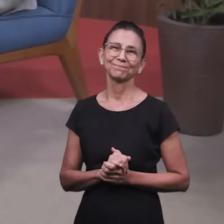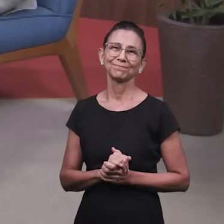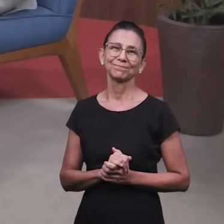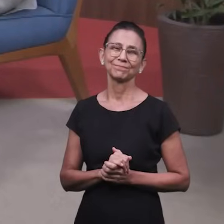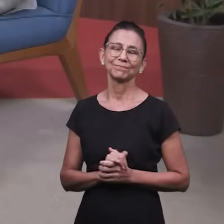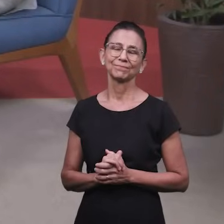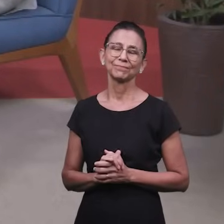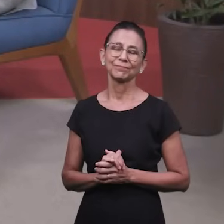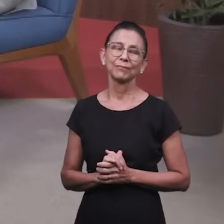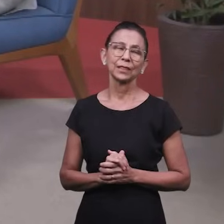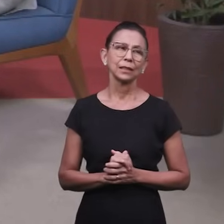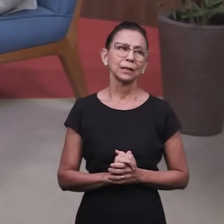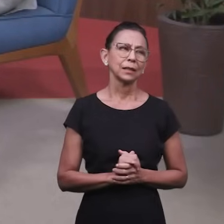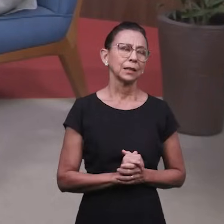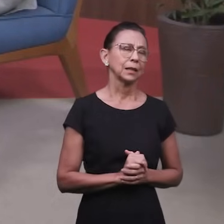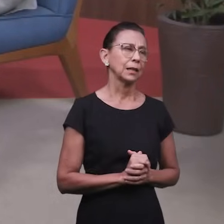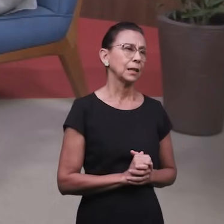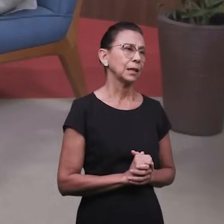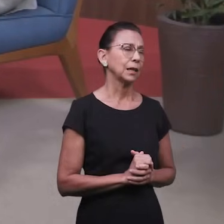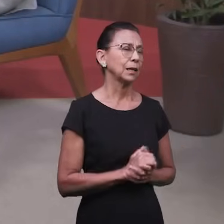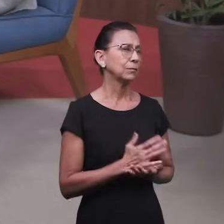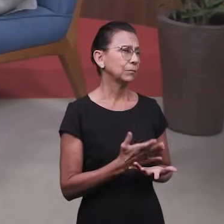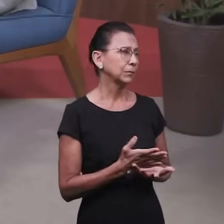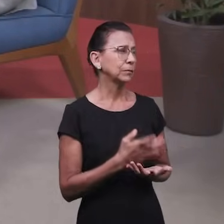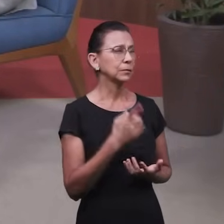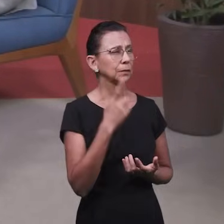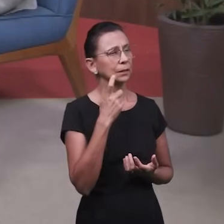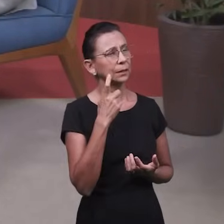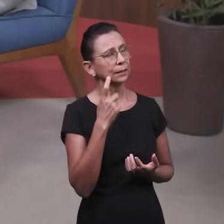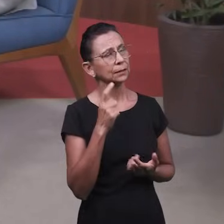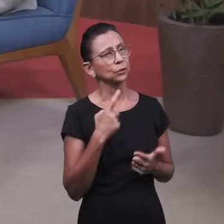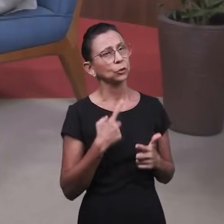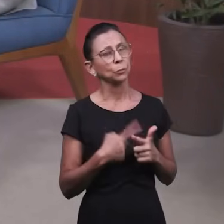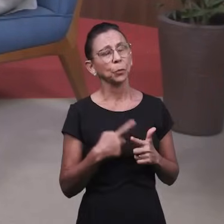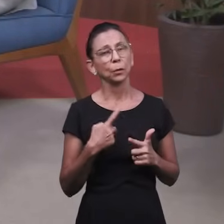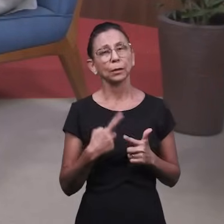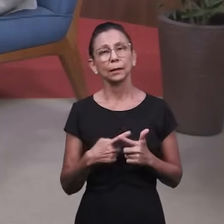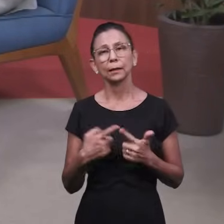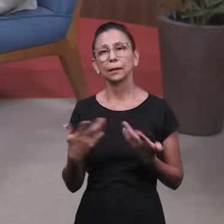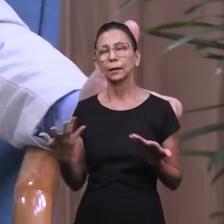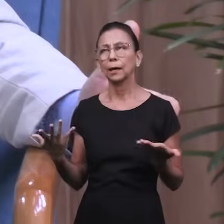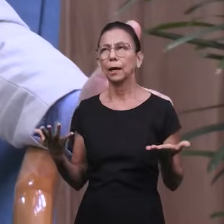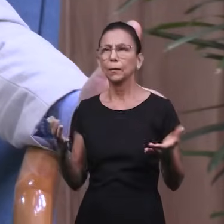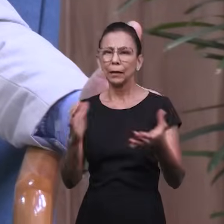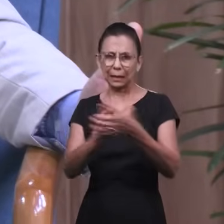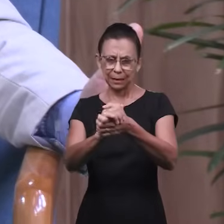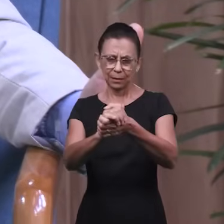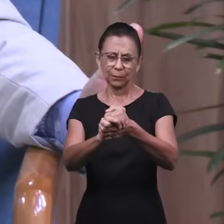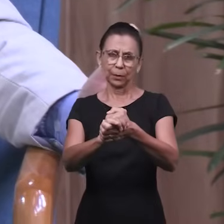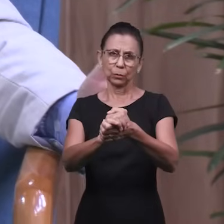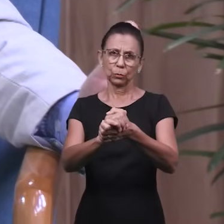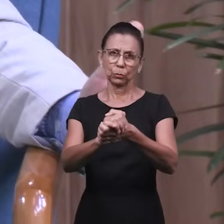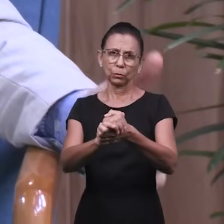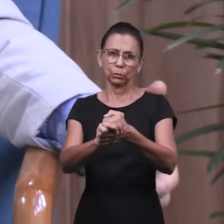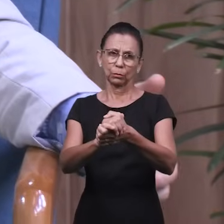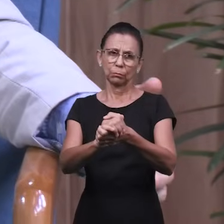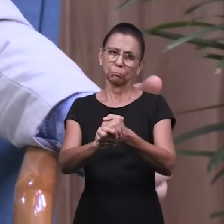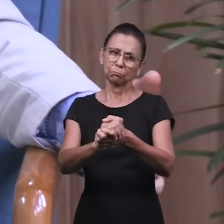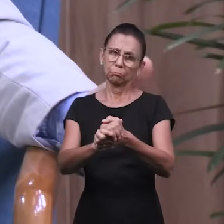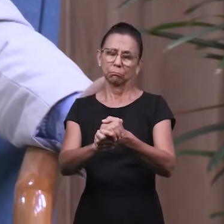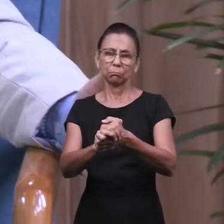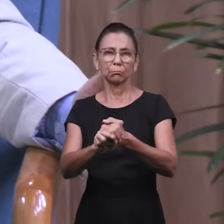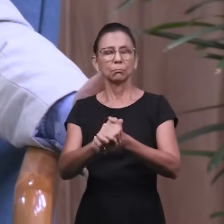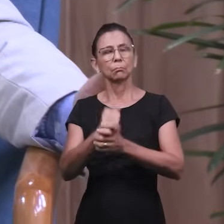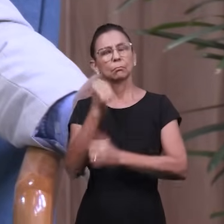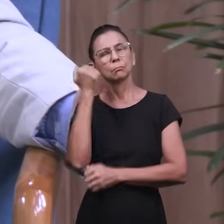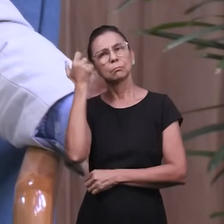É interessante, Daniel, porque quando a gente fala de casamento, é natural que